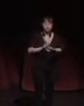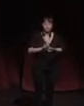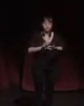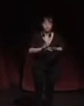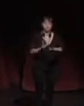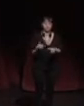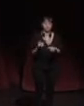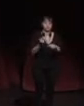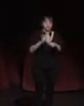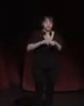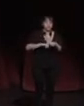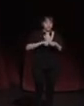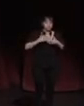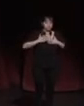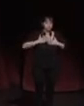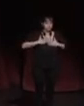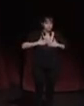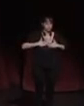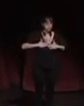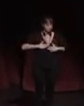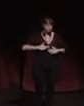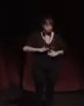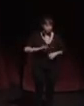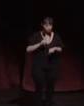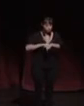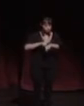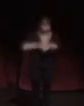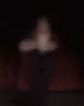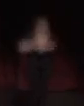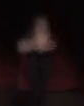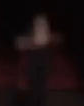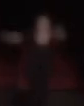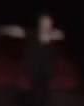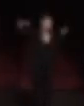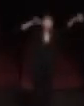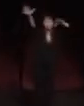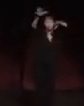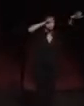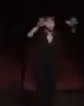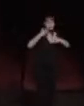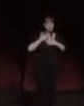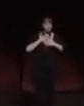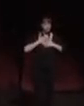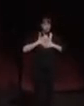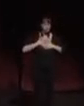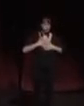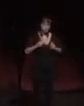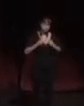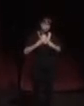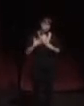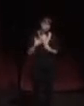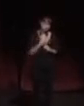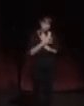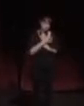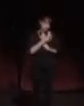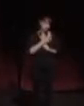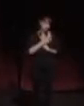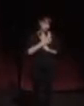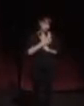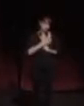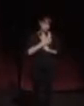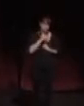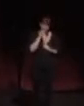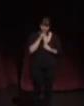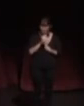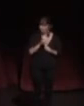aprender, reaprender a sossegar, acalmar no meio disso tudo para a nossa saúde. Senão, não estou